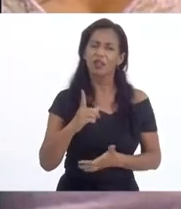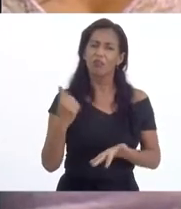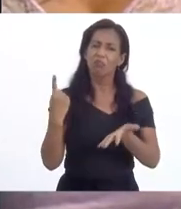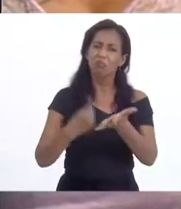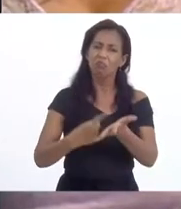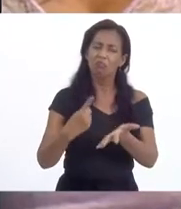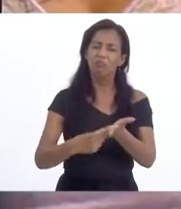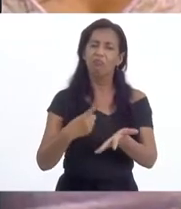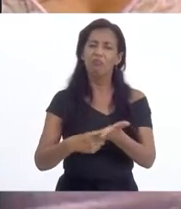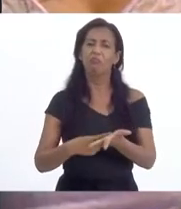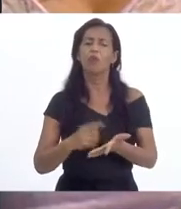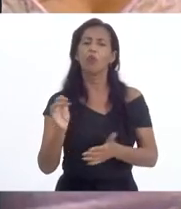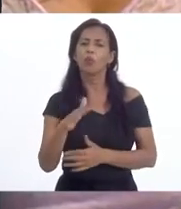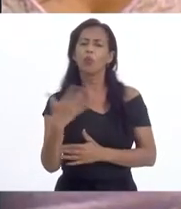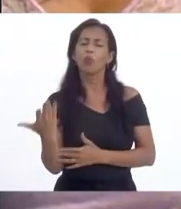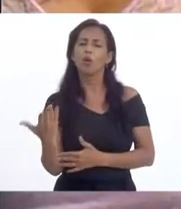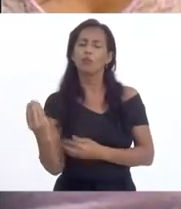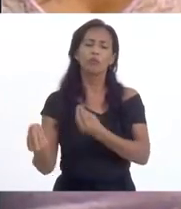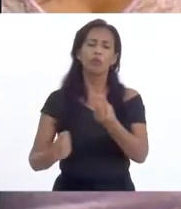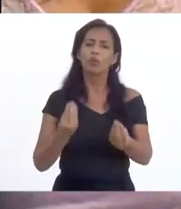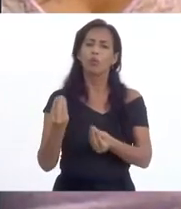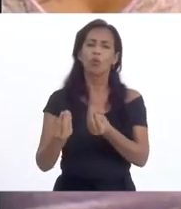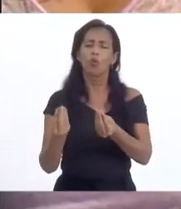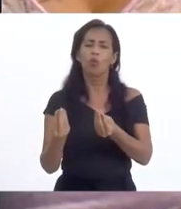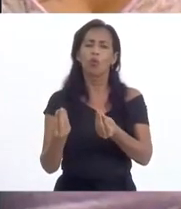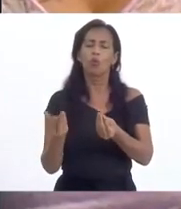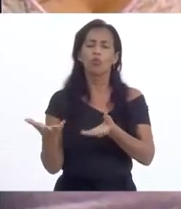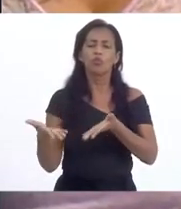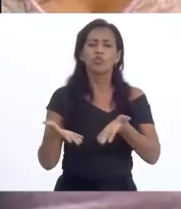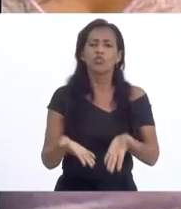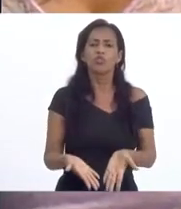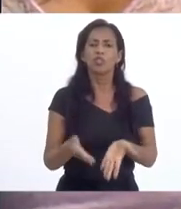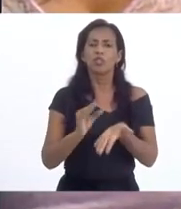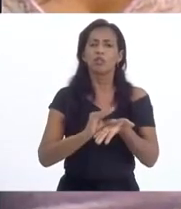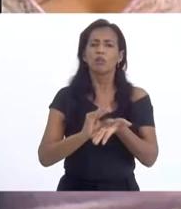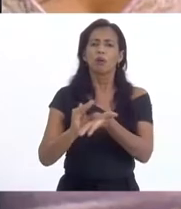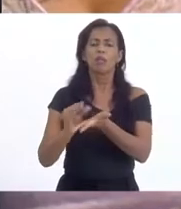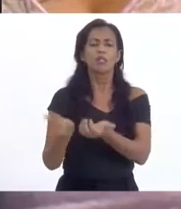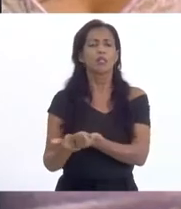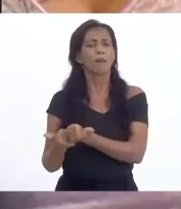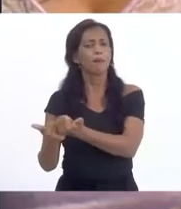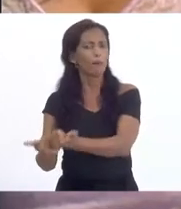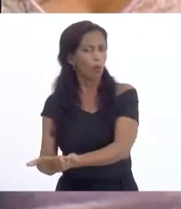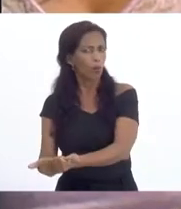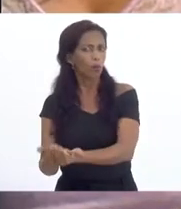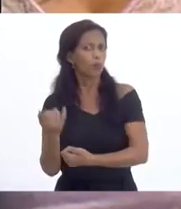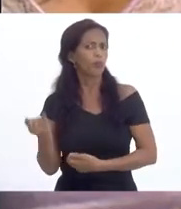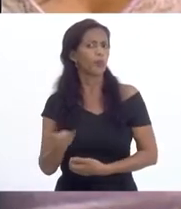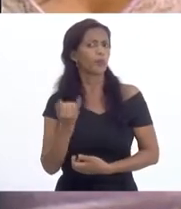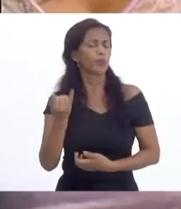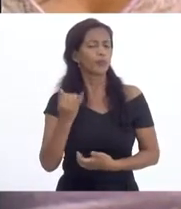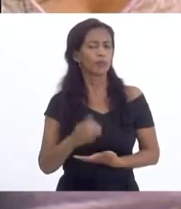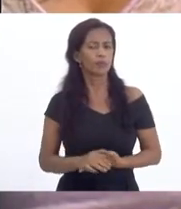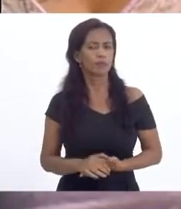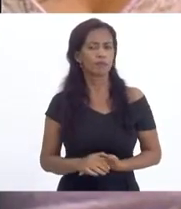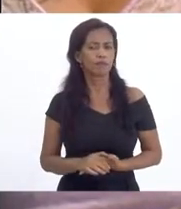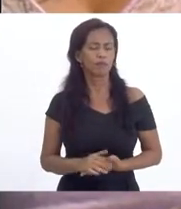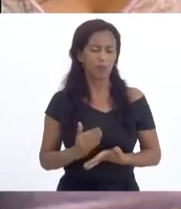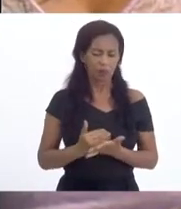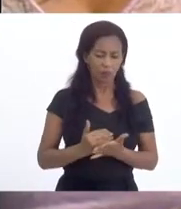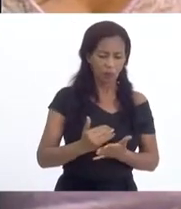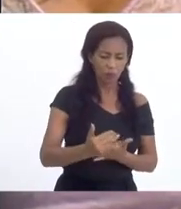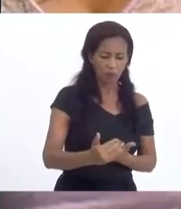previsão de quando e como chegará aos nossos municípios esse apoio indispensável para